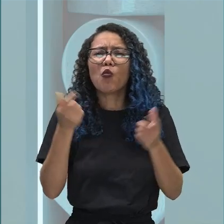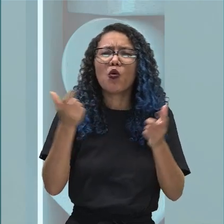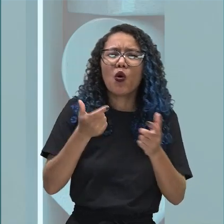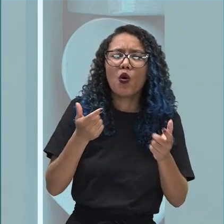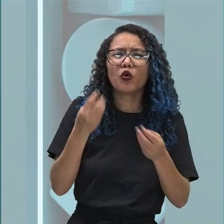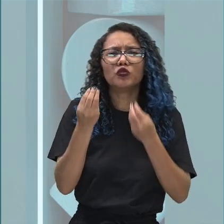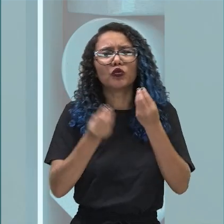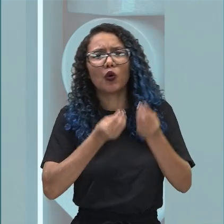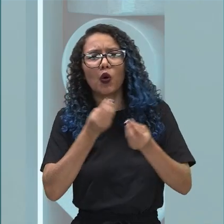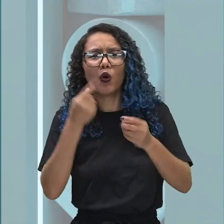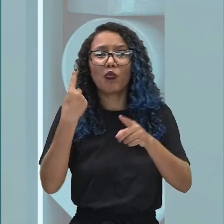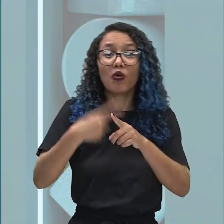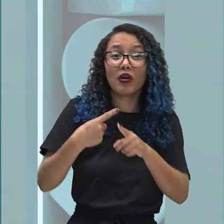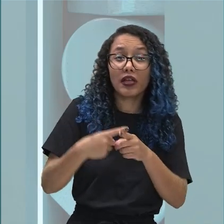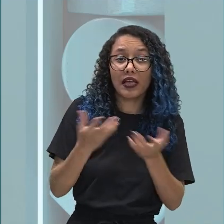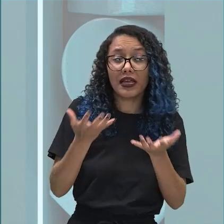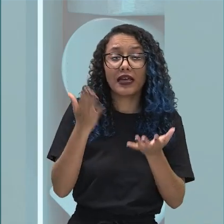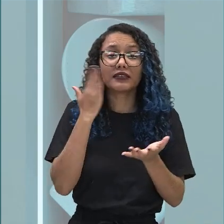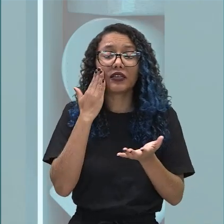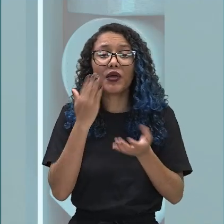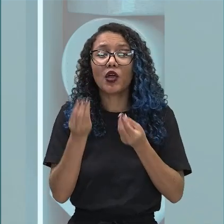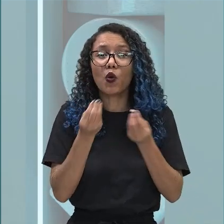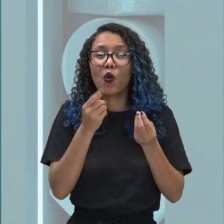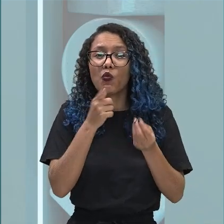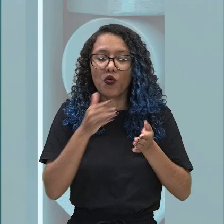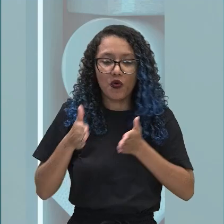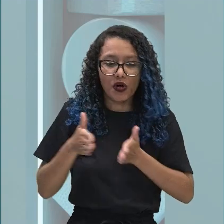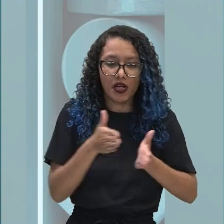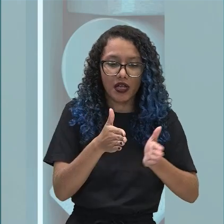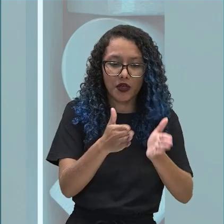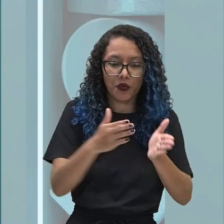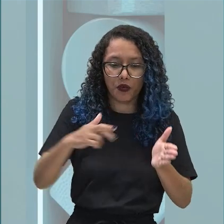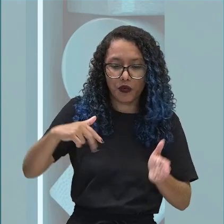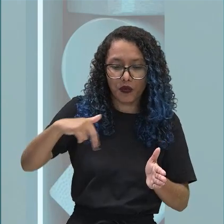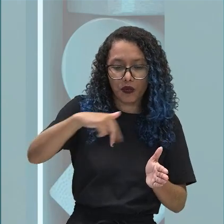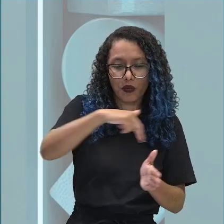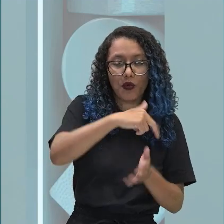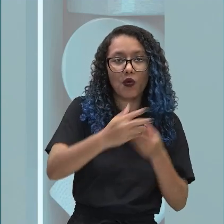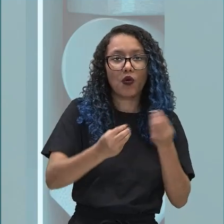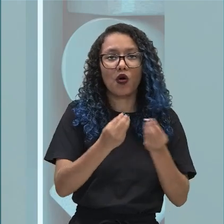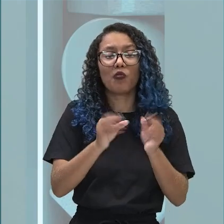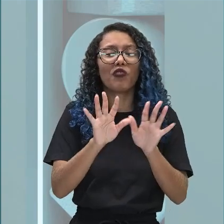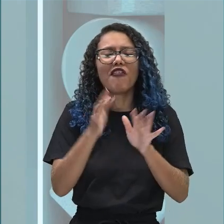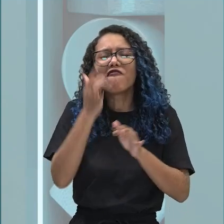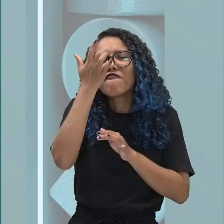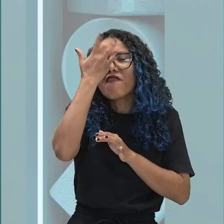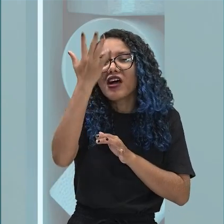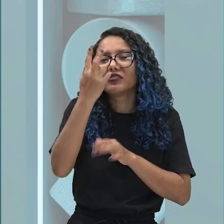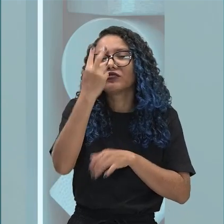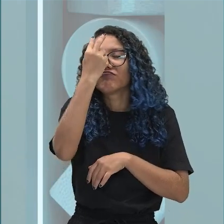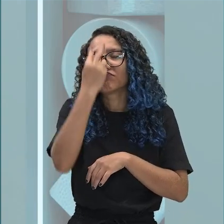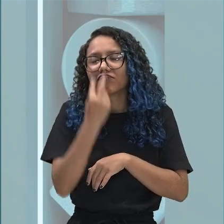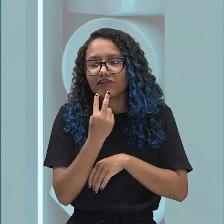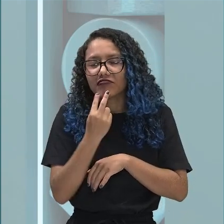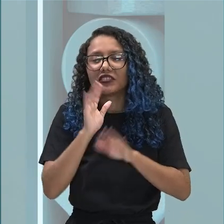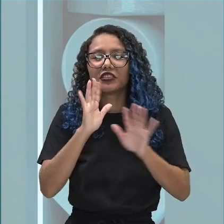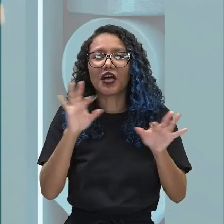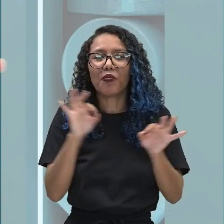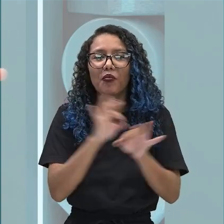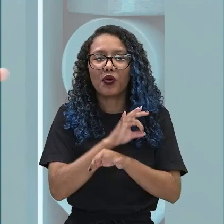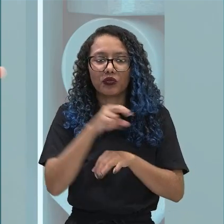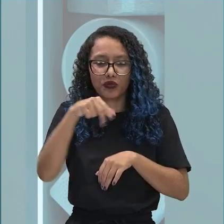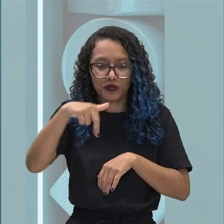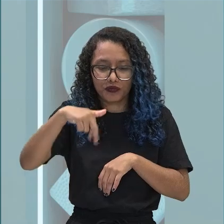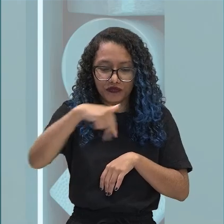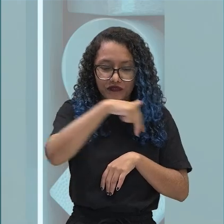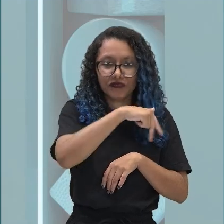vai cruzar esse rio. E é super fácil, é só fechar os olhos e um segundinho já está do outro lado. E ela